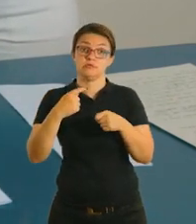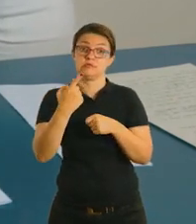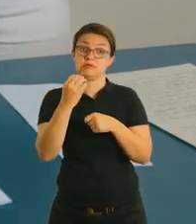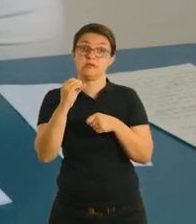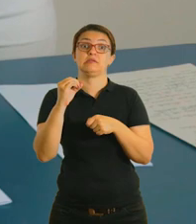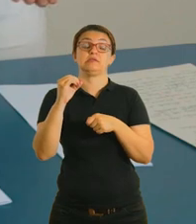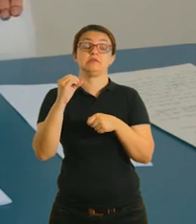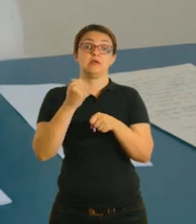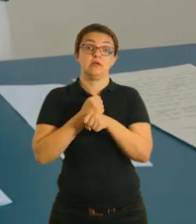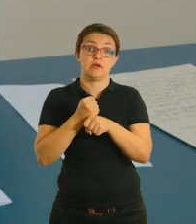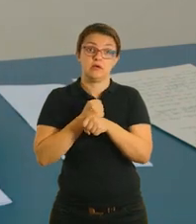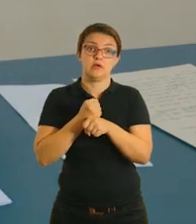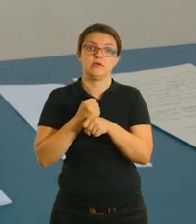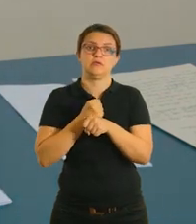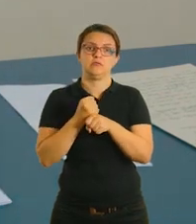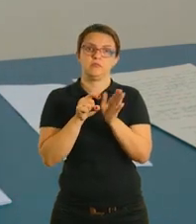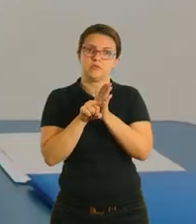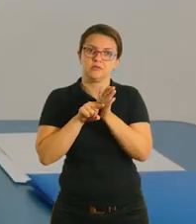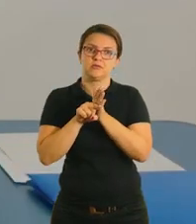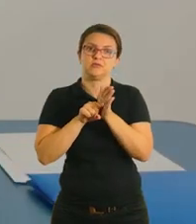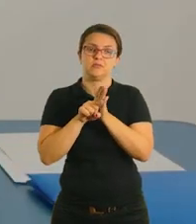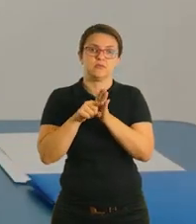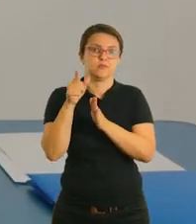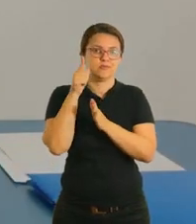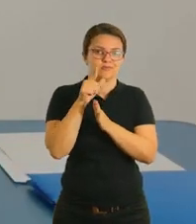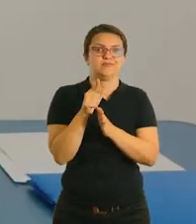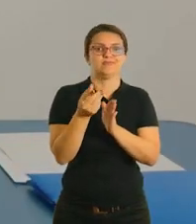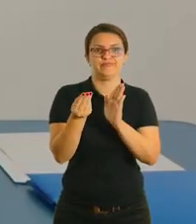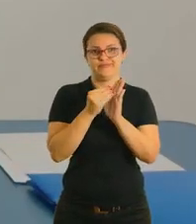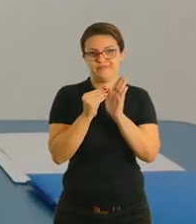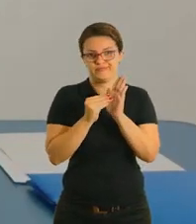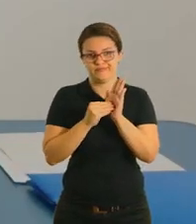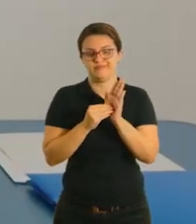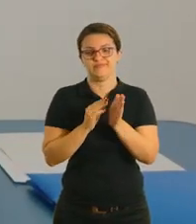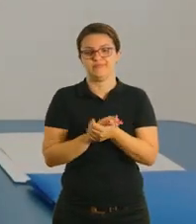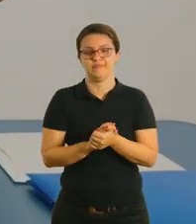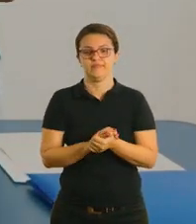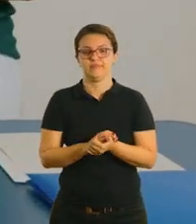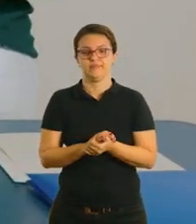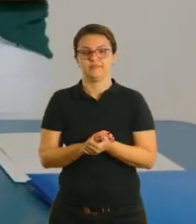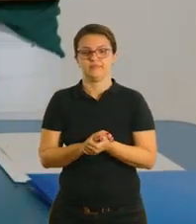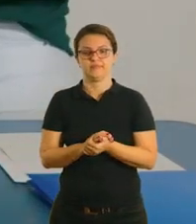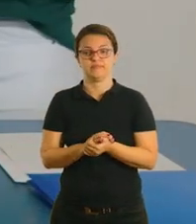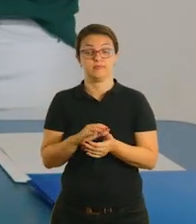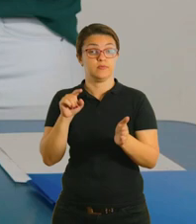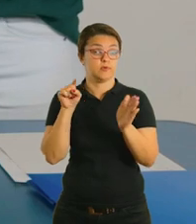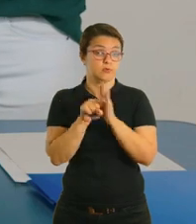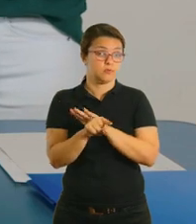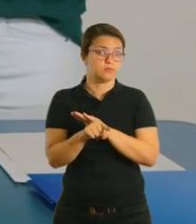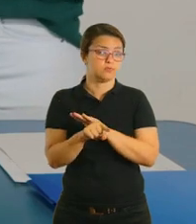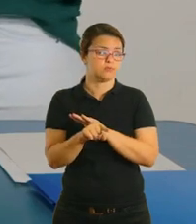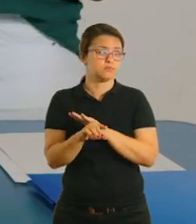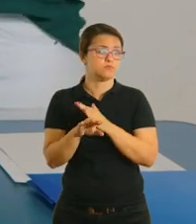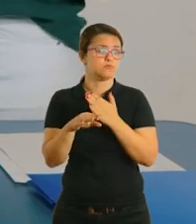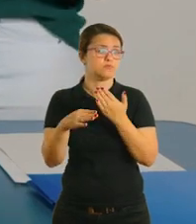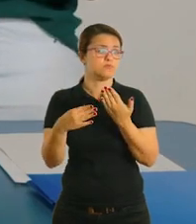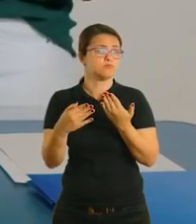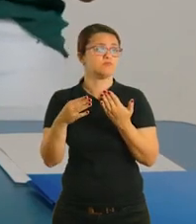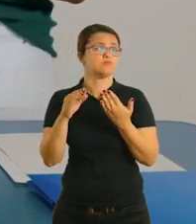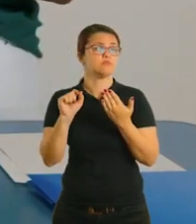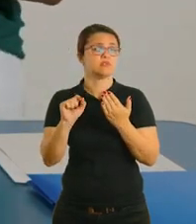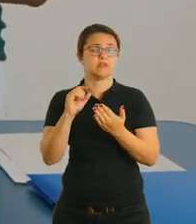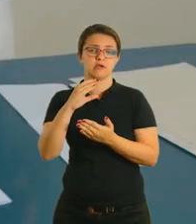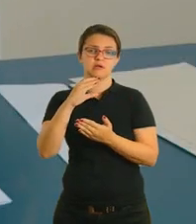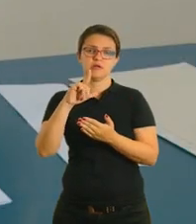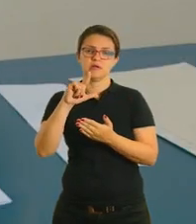anos para determinar o clima, ok? Então agora nós temos a próxima pergunta, tá? Quais são os elementos do clima,